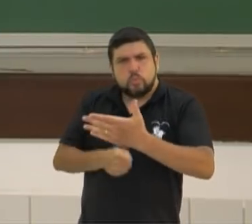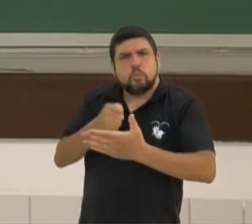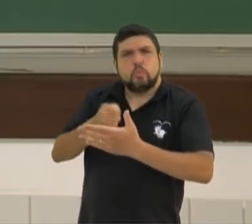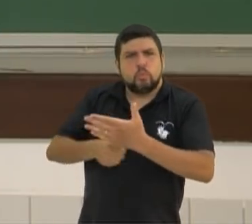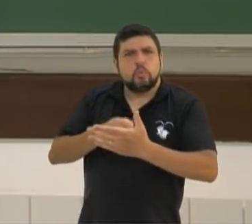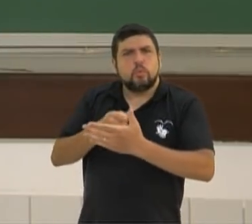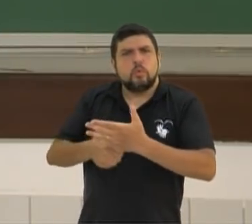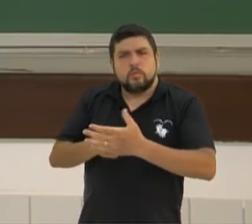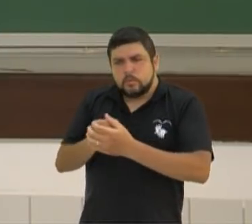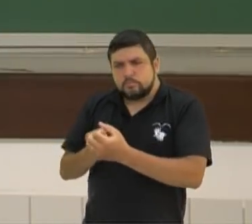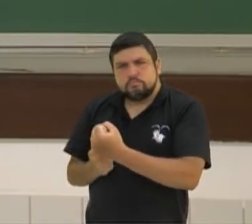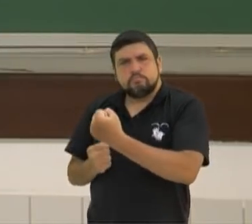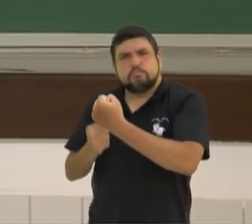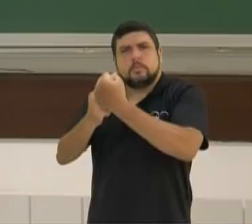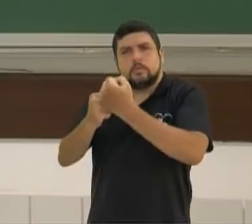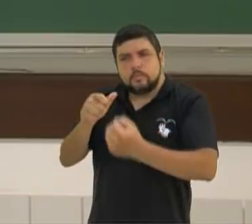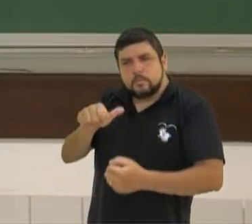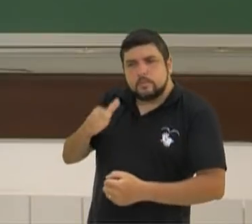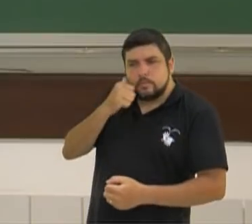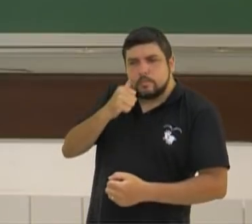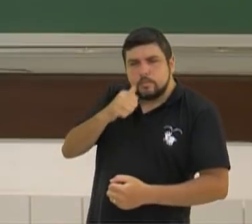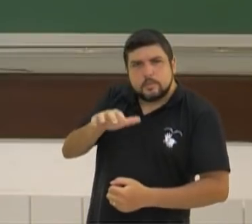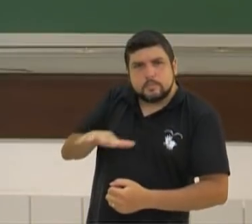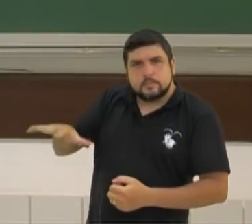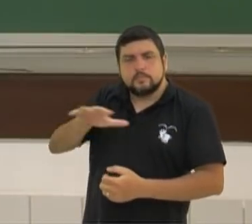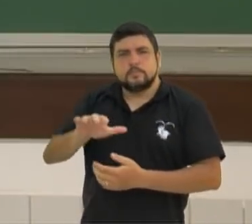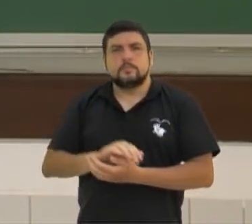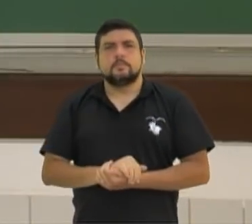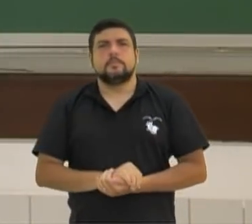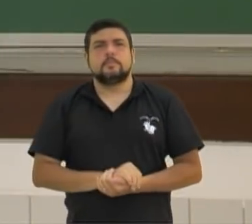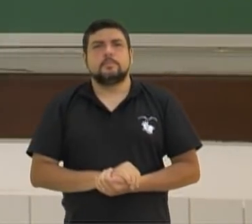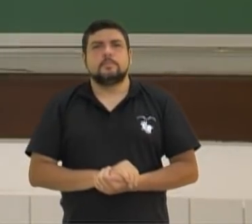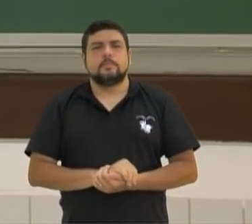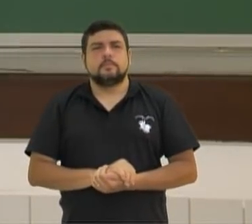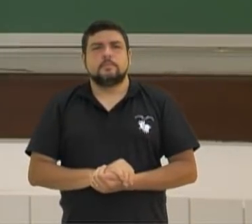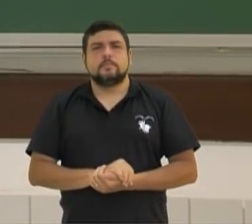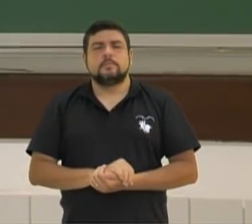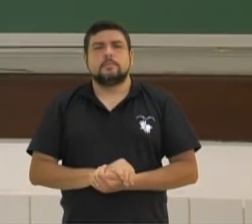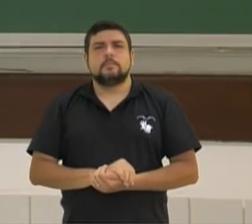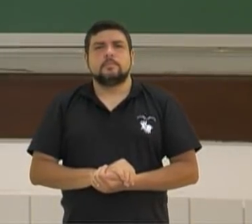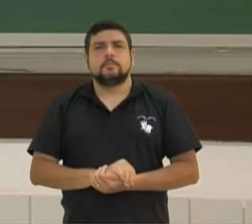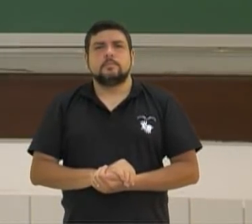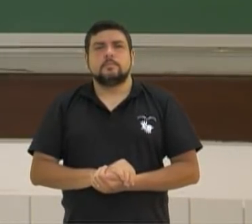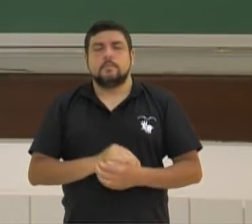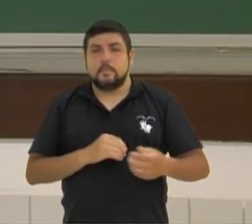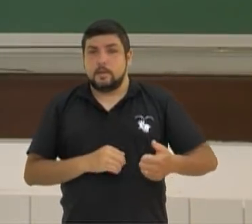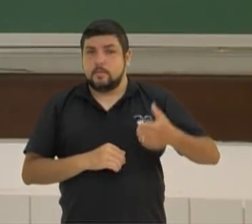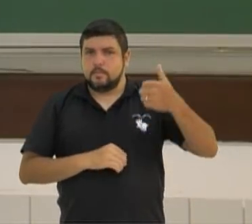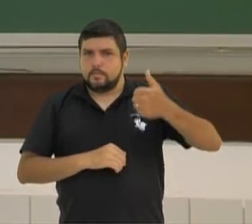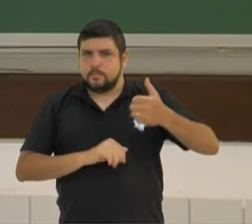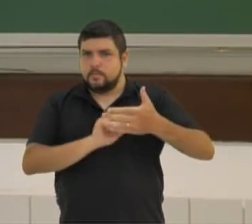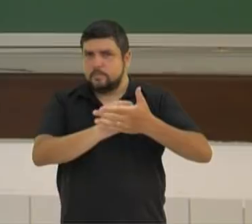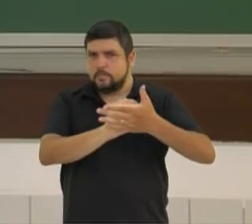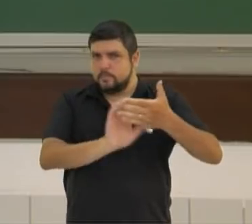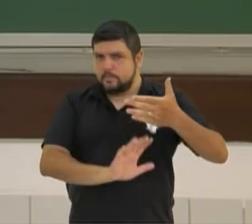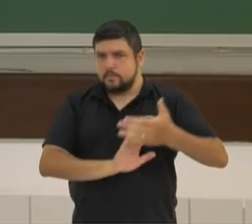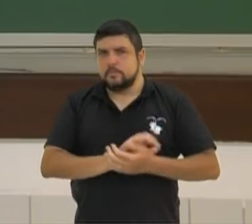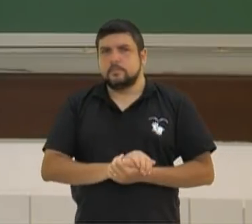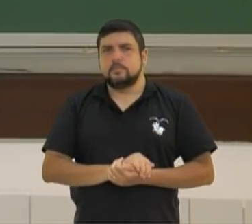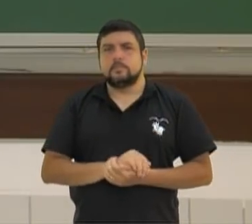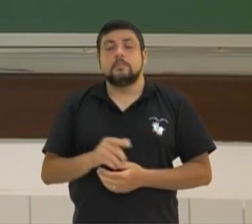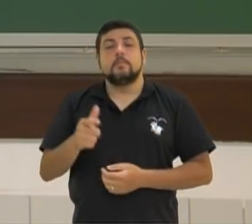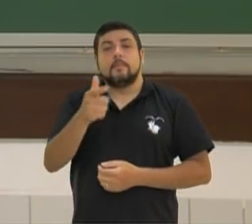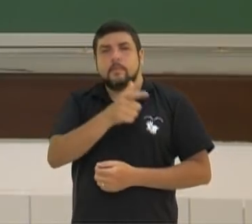ver mais informações sobre a Malala. Então, olha só. Primeiro exercício. Temos aqui mais